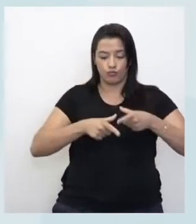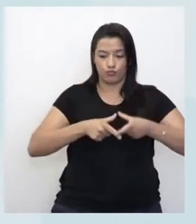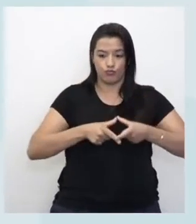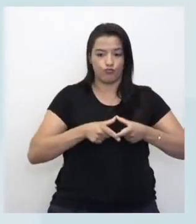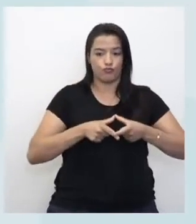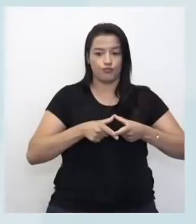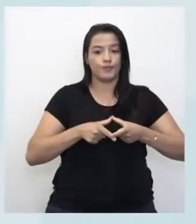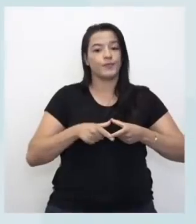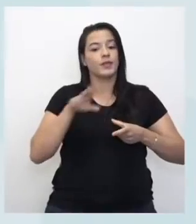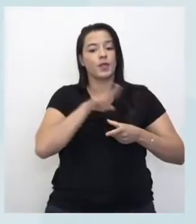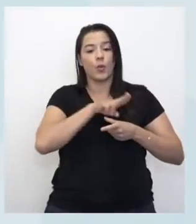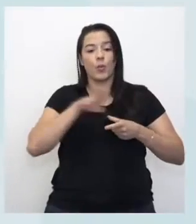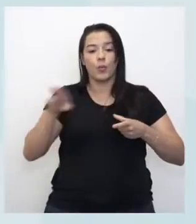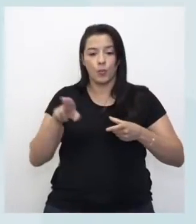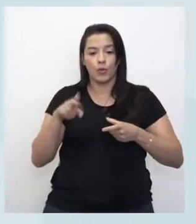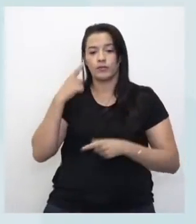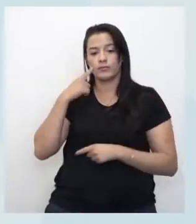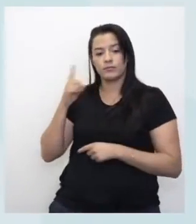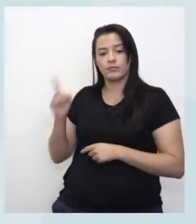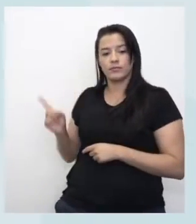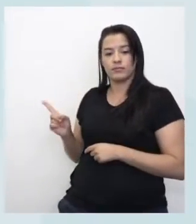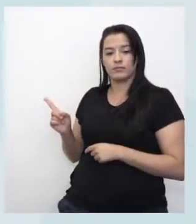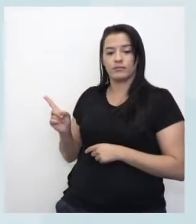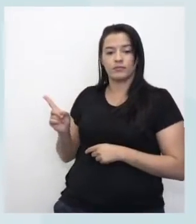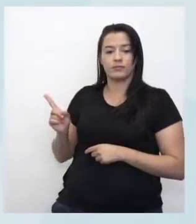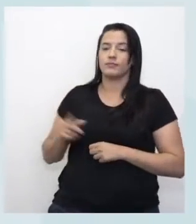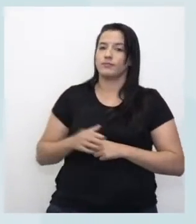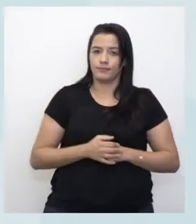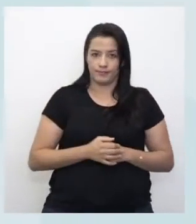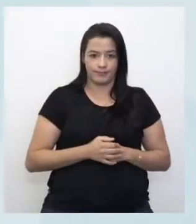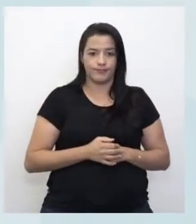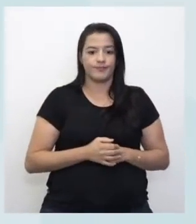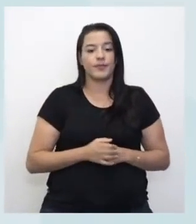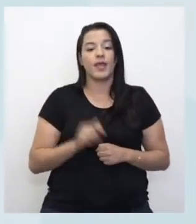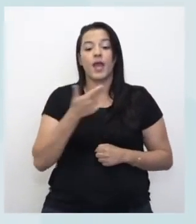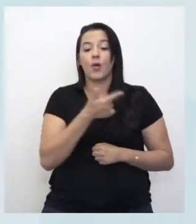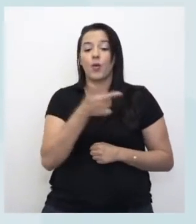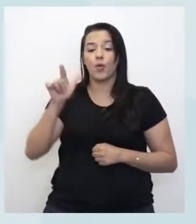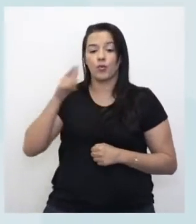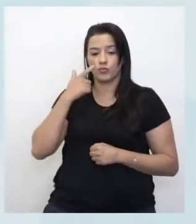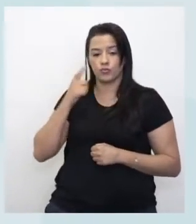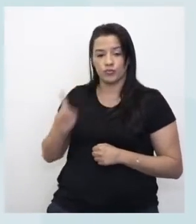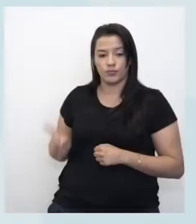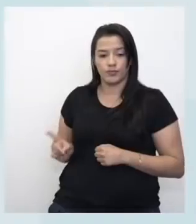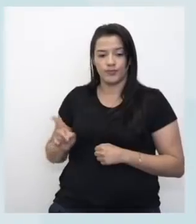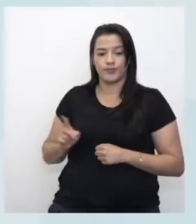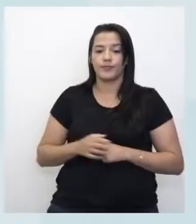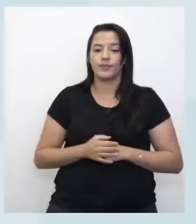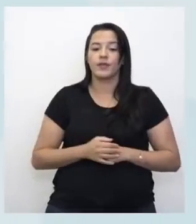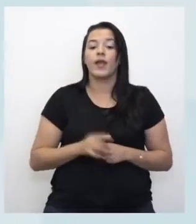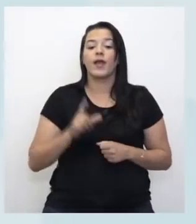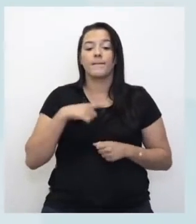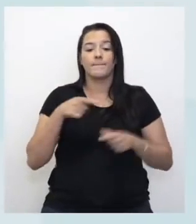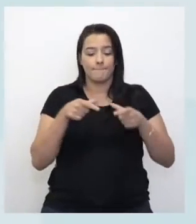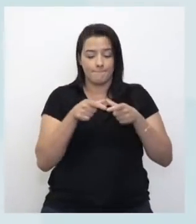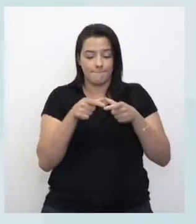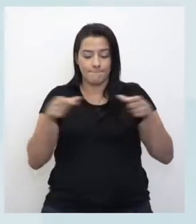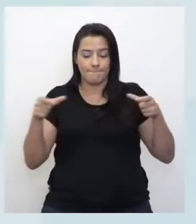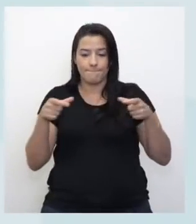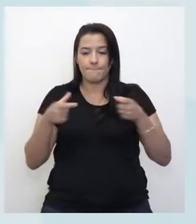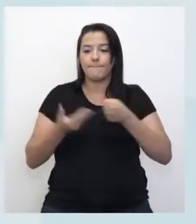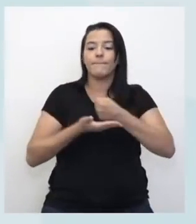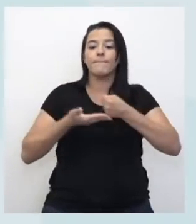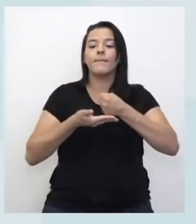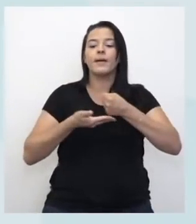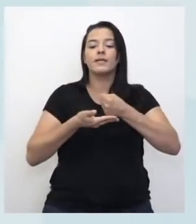seu nome é prisma de base triangular. Esta outra figura, eu estou observando aqui